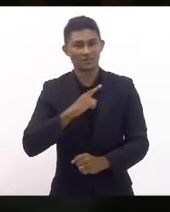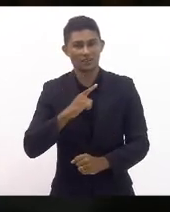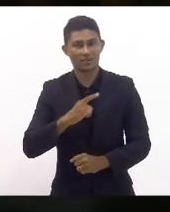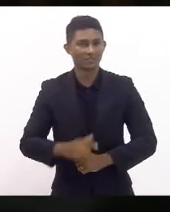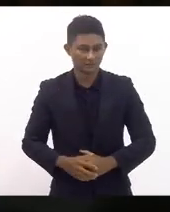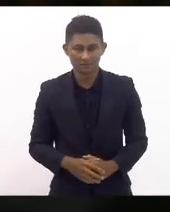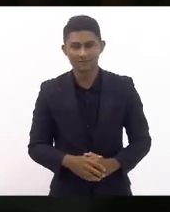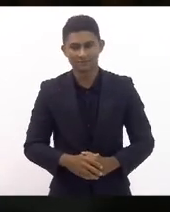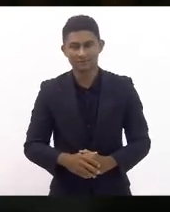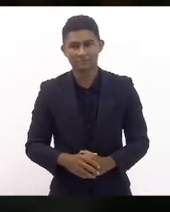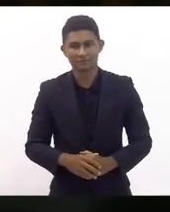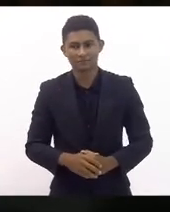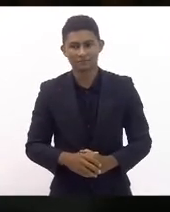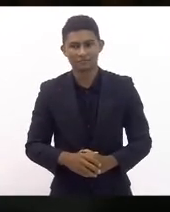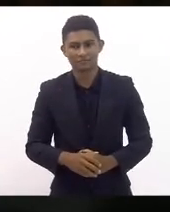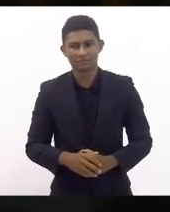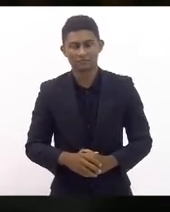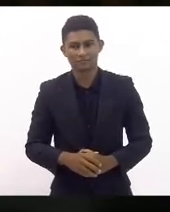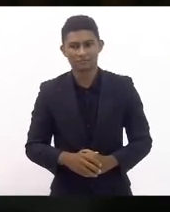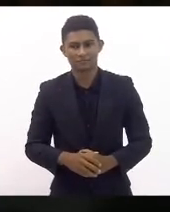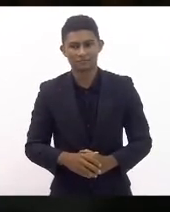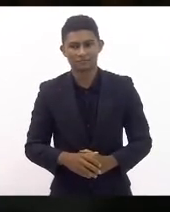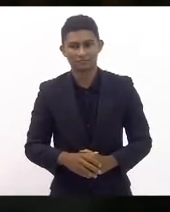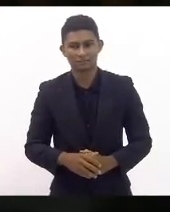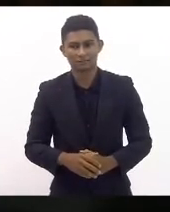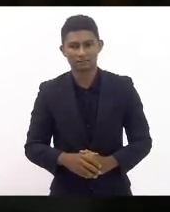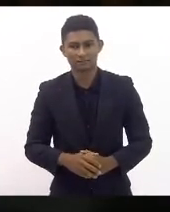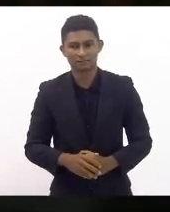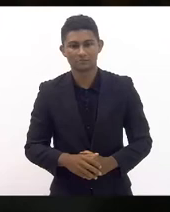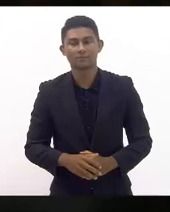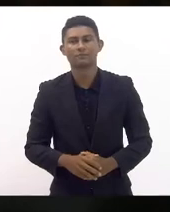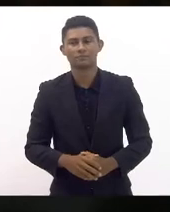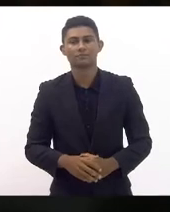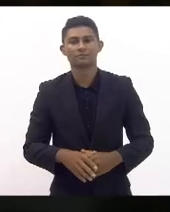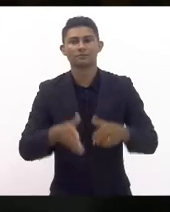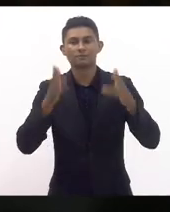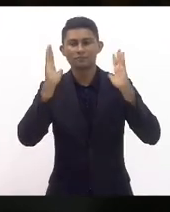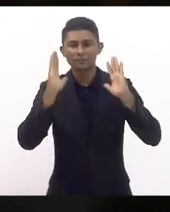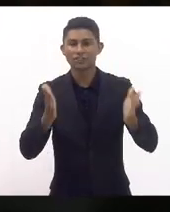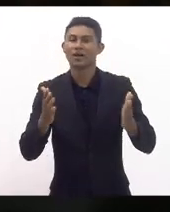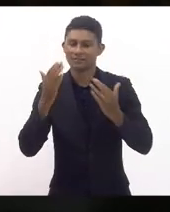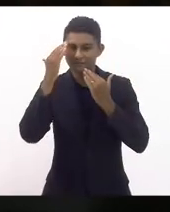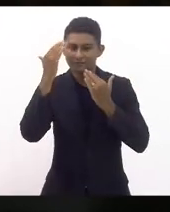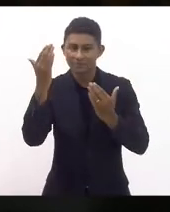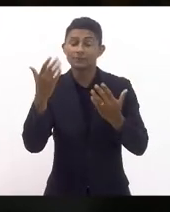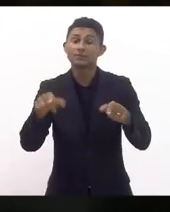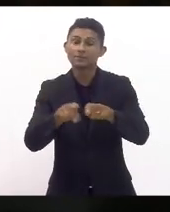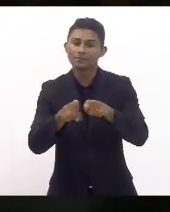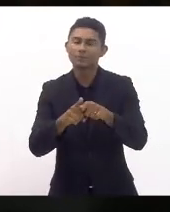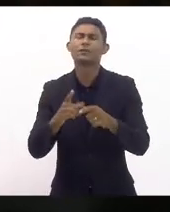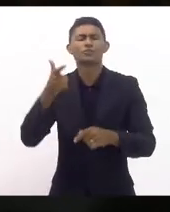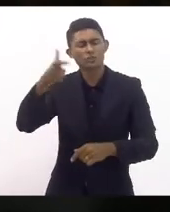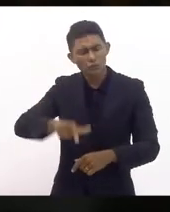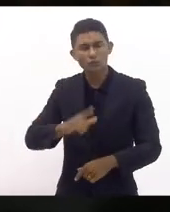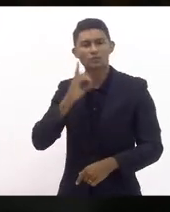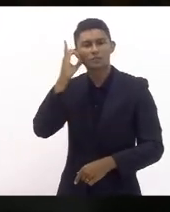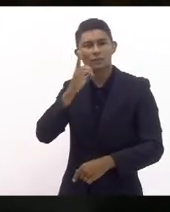Eu queria, ao mesmo tempo, eu já fiz inicialmente, mas agradecer o deputado Rosenberg,